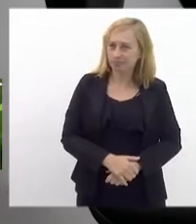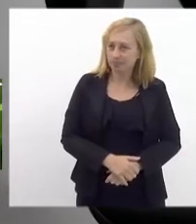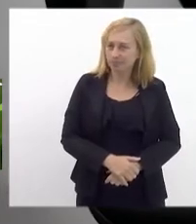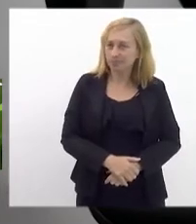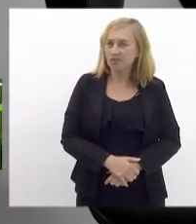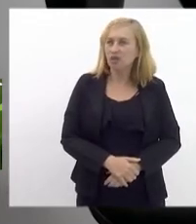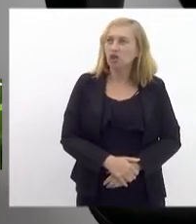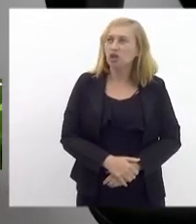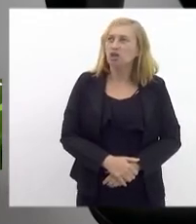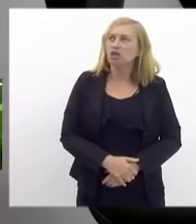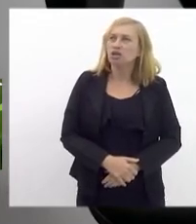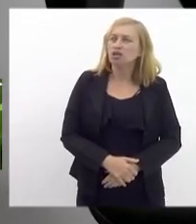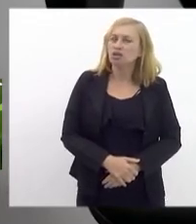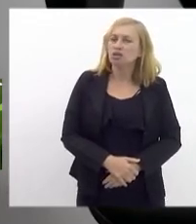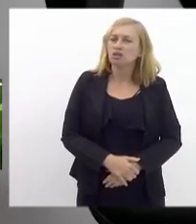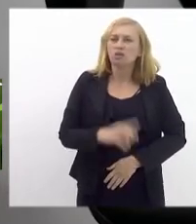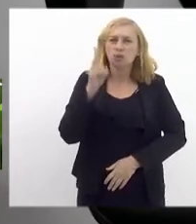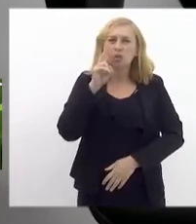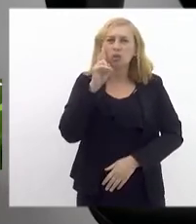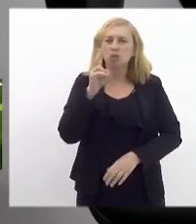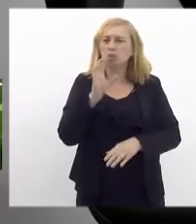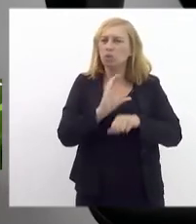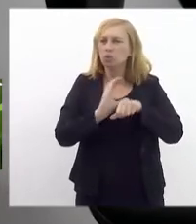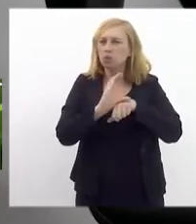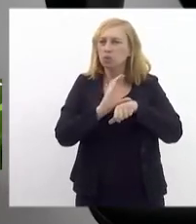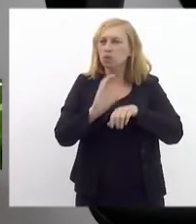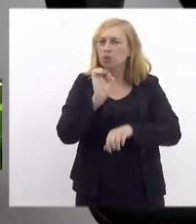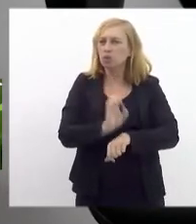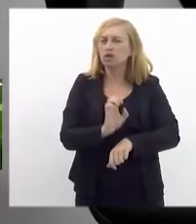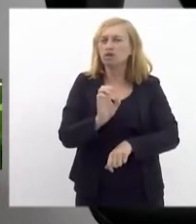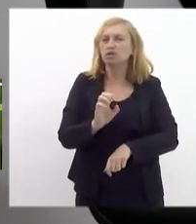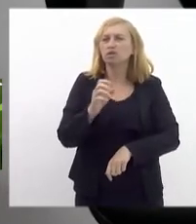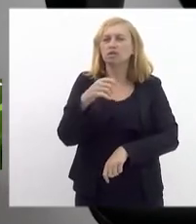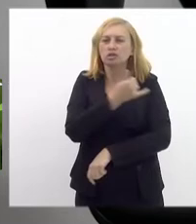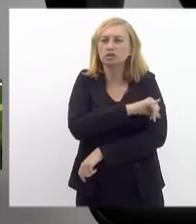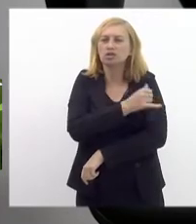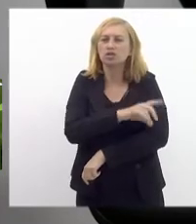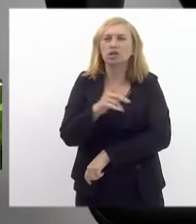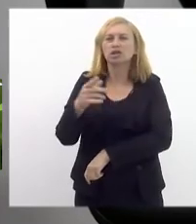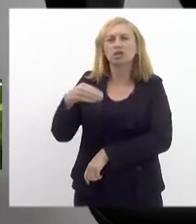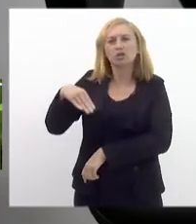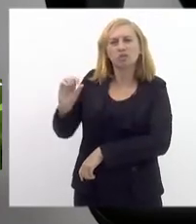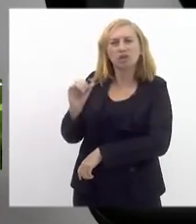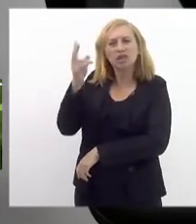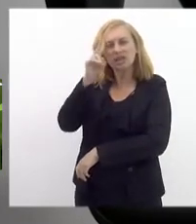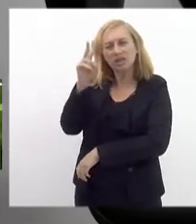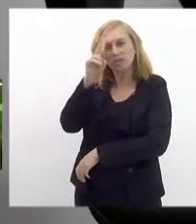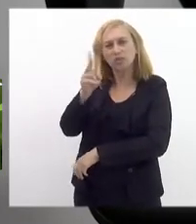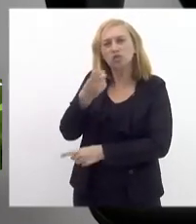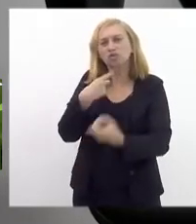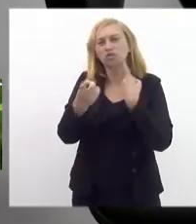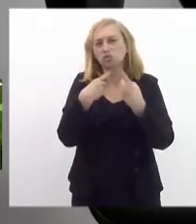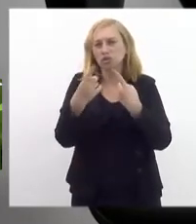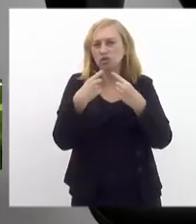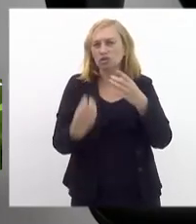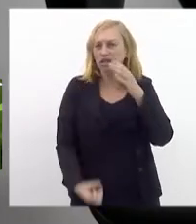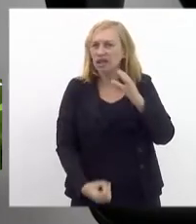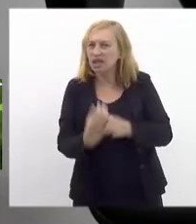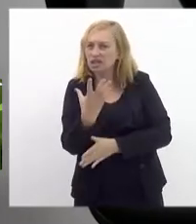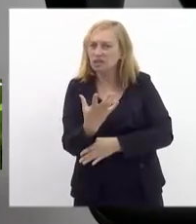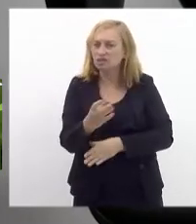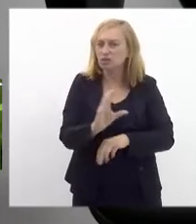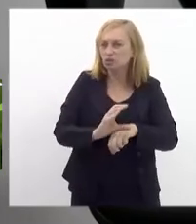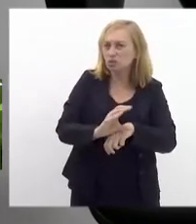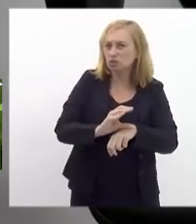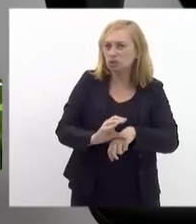Eu lembro que a Constituição Estadual do Rio de Janeiro, né, que o Bic lembrou, que nós participamos muito em discussões na formulação daquela